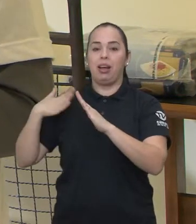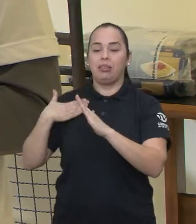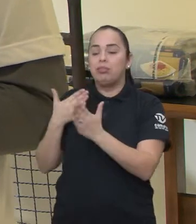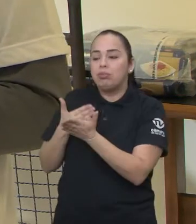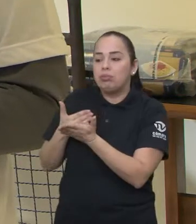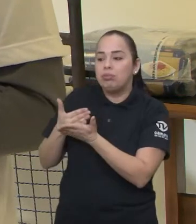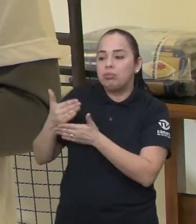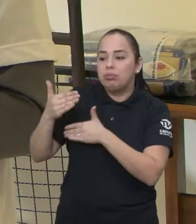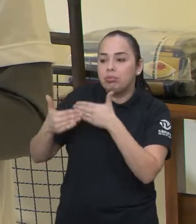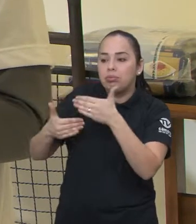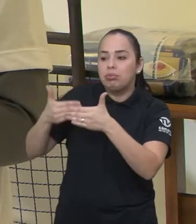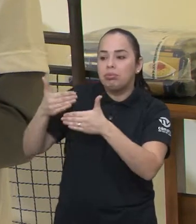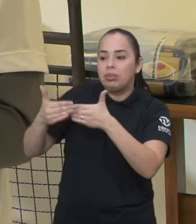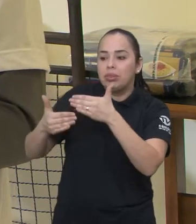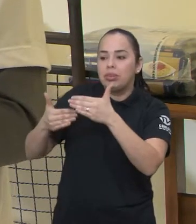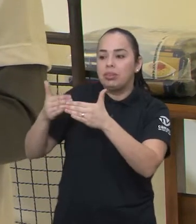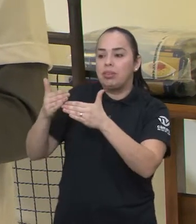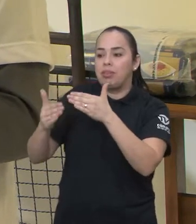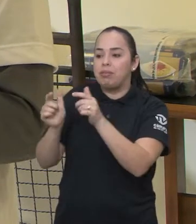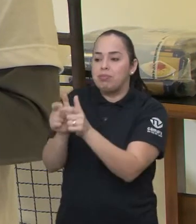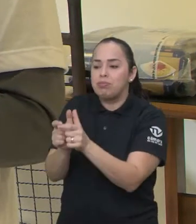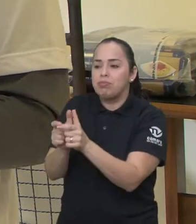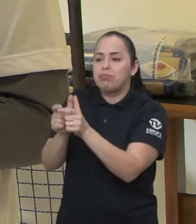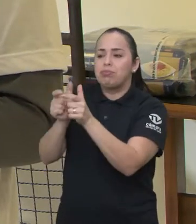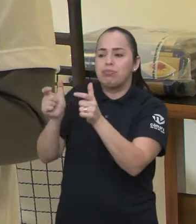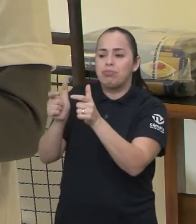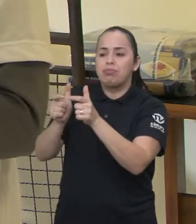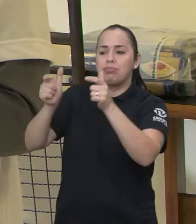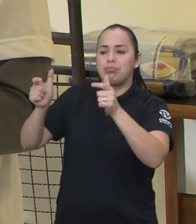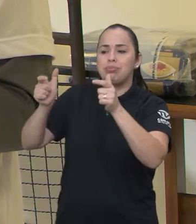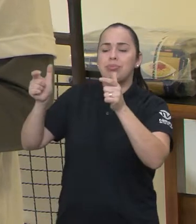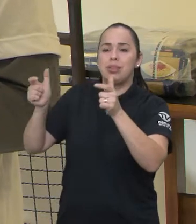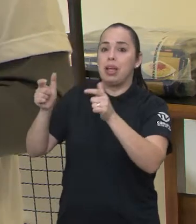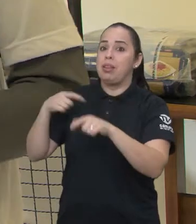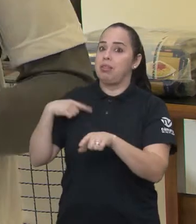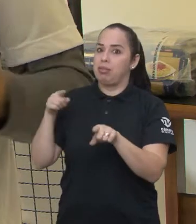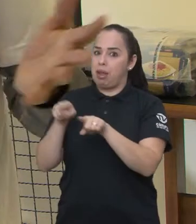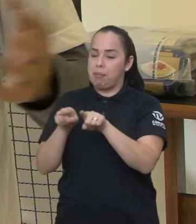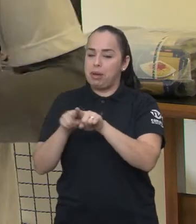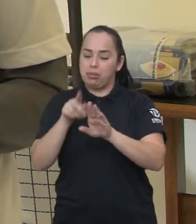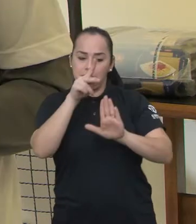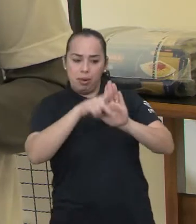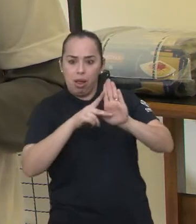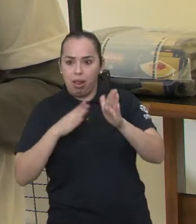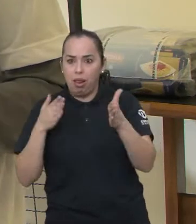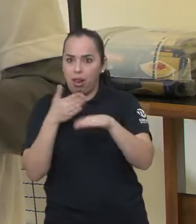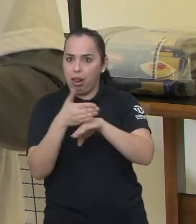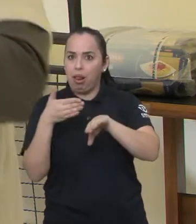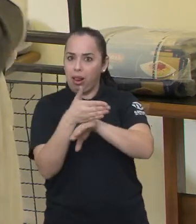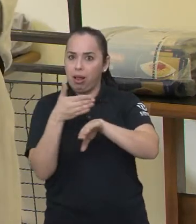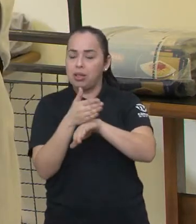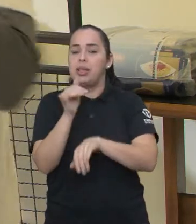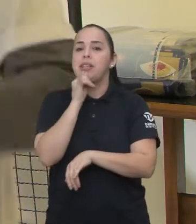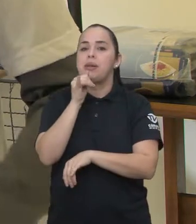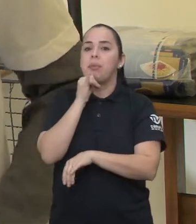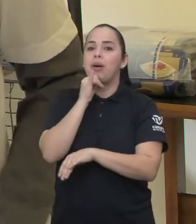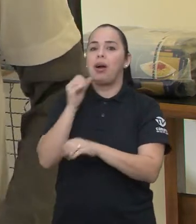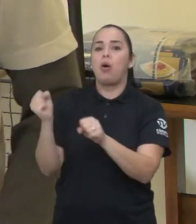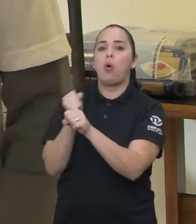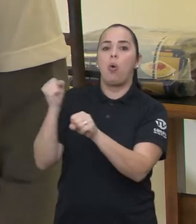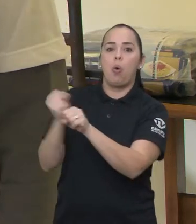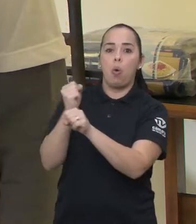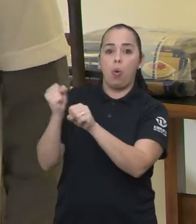do Espírito Santo então via Paróquia nascer crescer participar de grandes projetos a construção